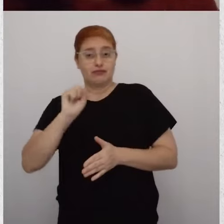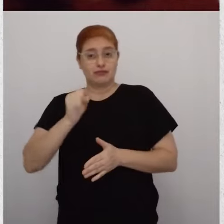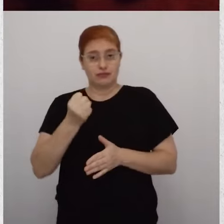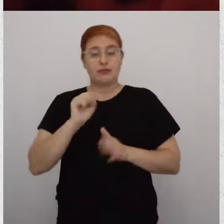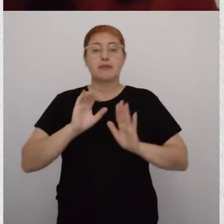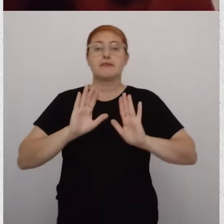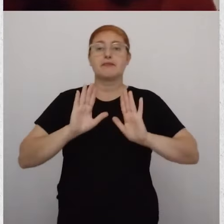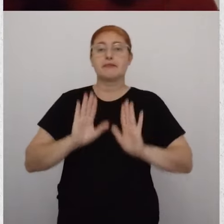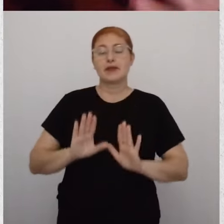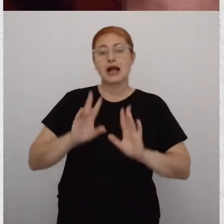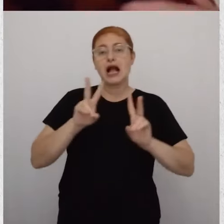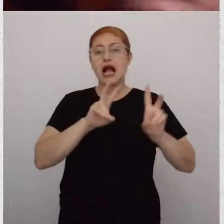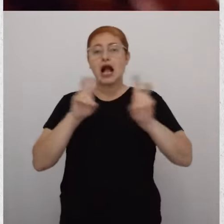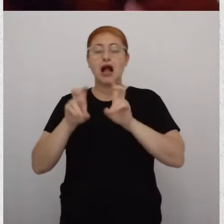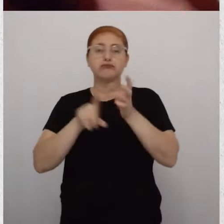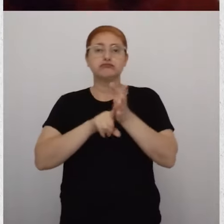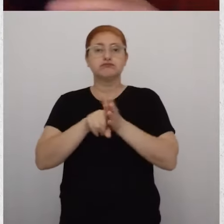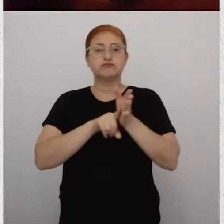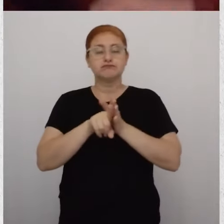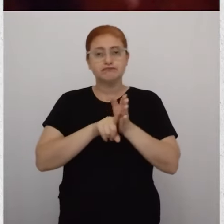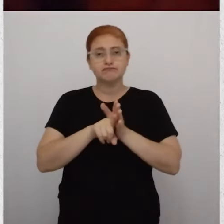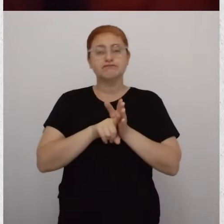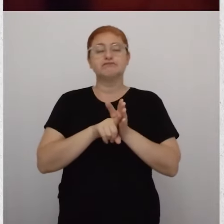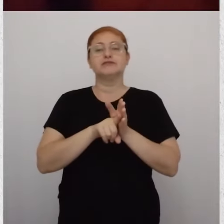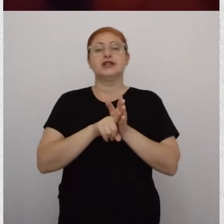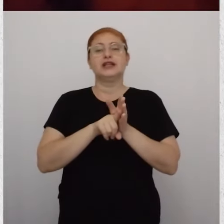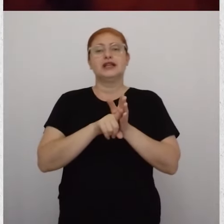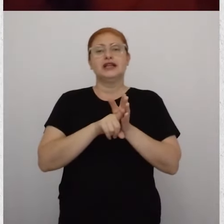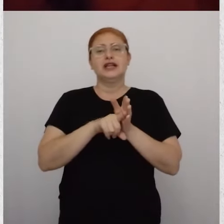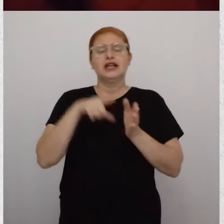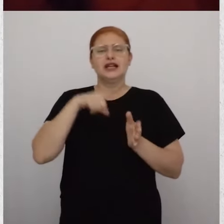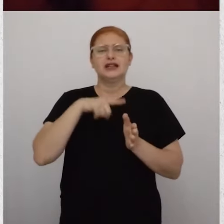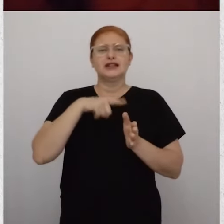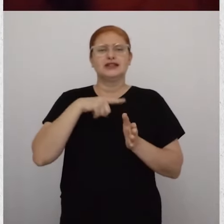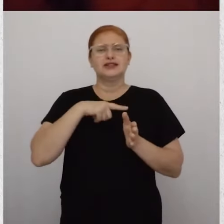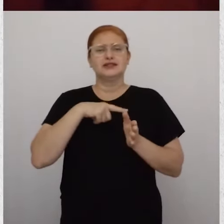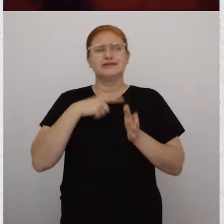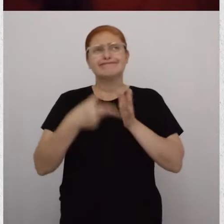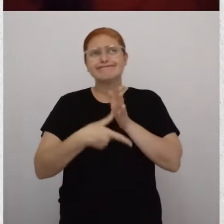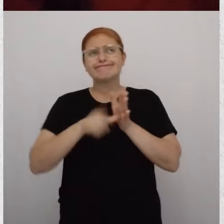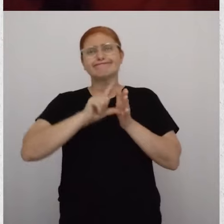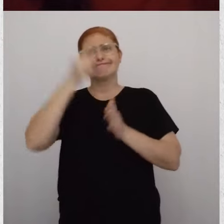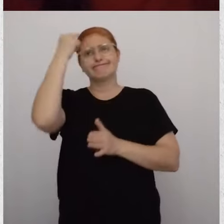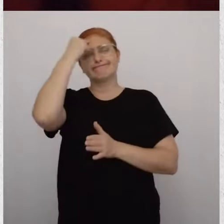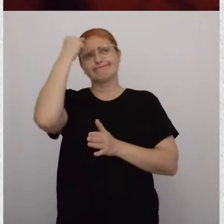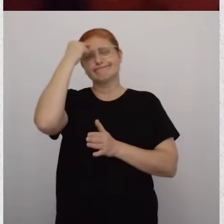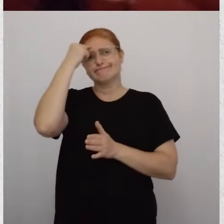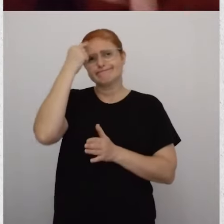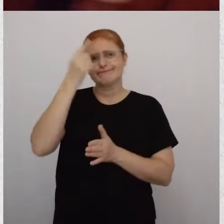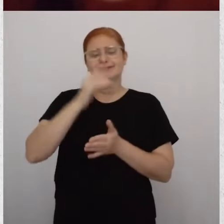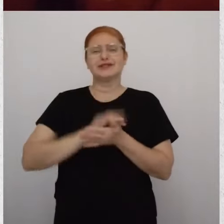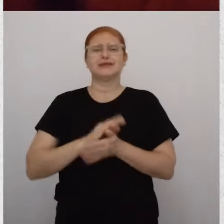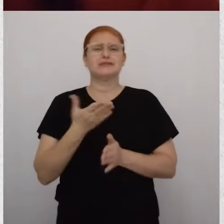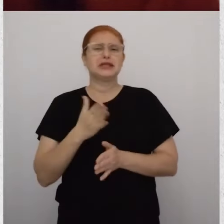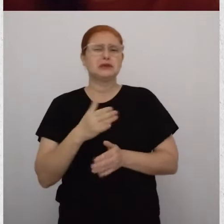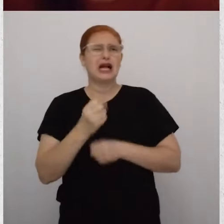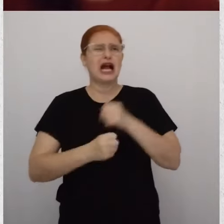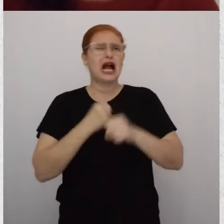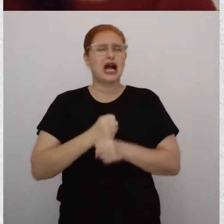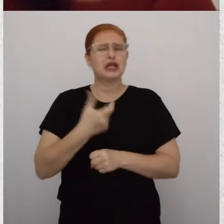mas essas questões de pesquisa, elas apareceram antes, assim, eu acho que elas começam a me inquietar ali por